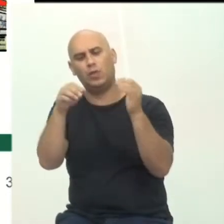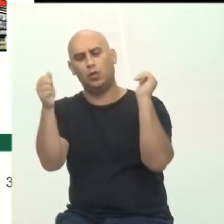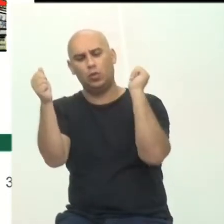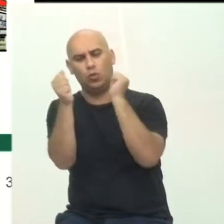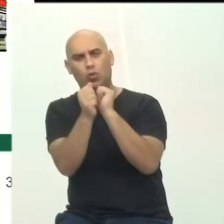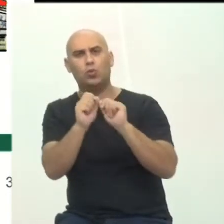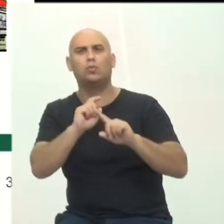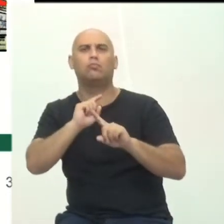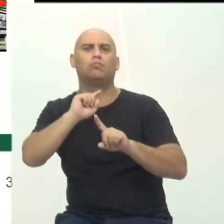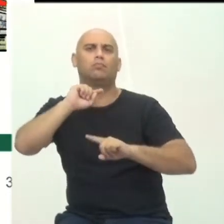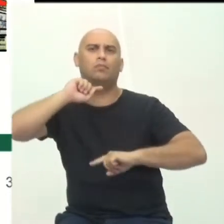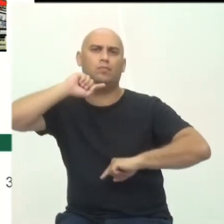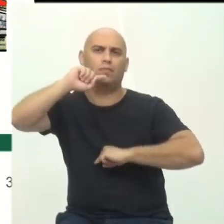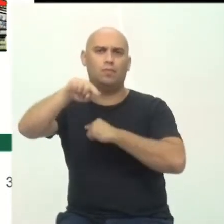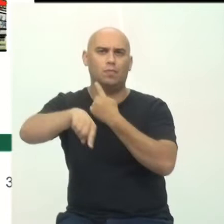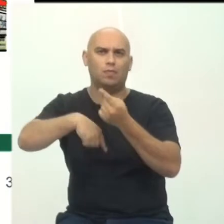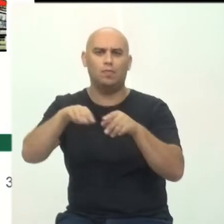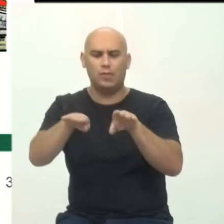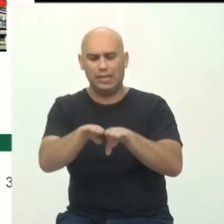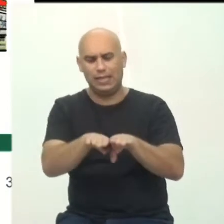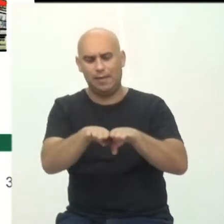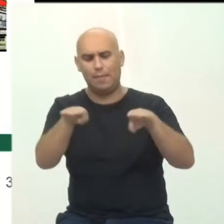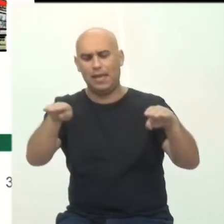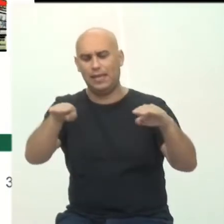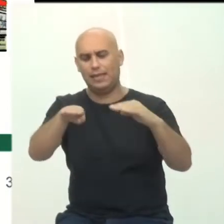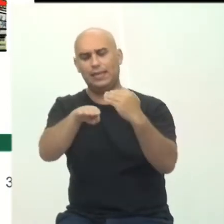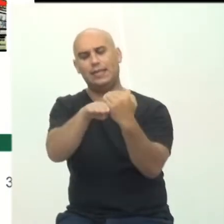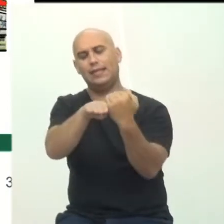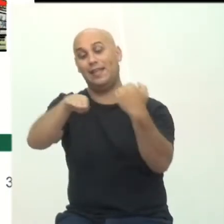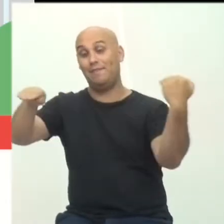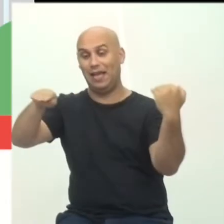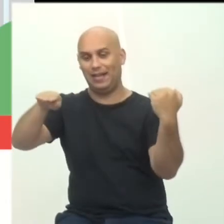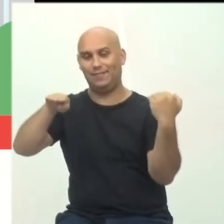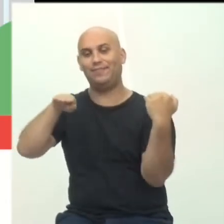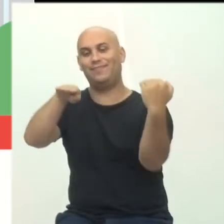e depois continua no trajeto normal. Assim.